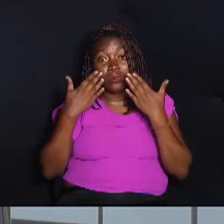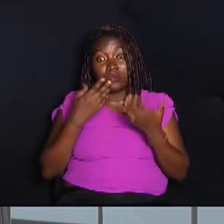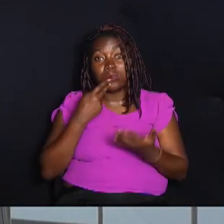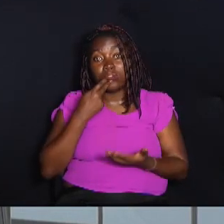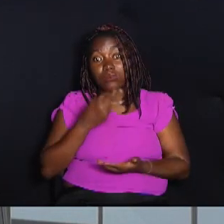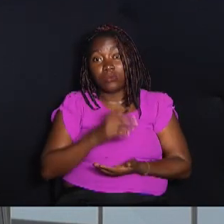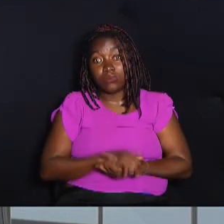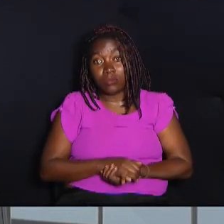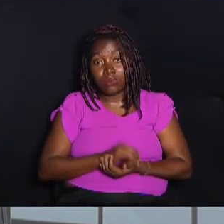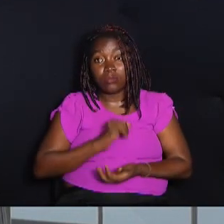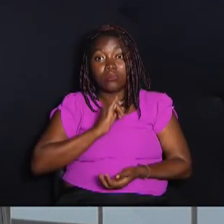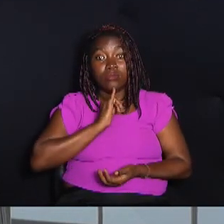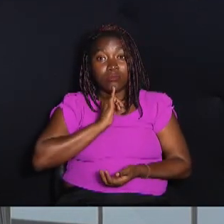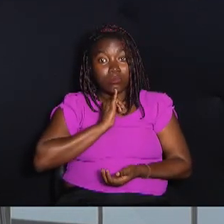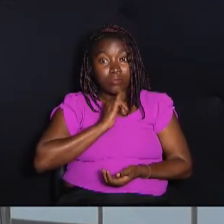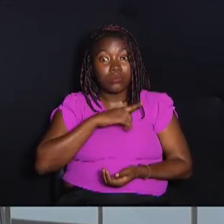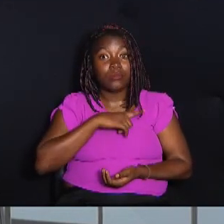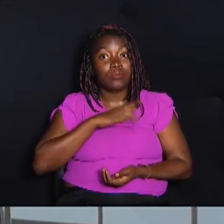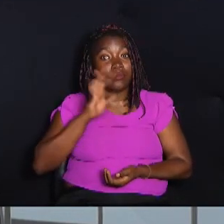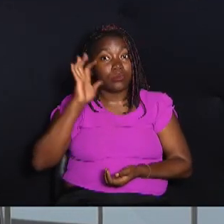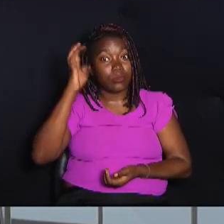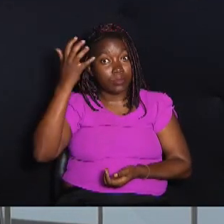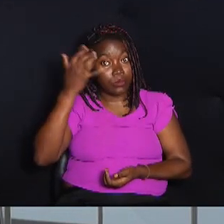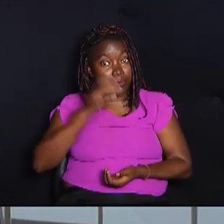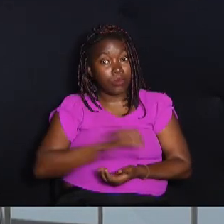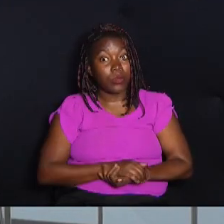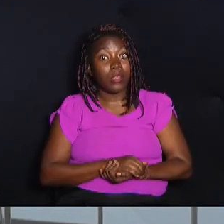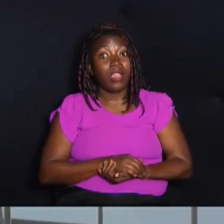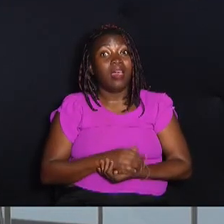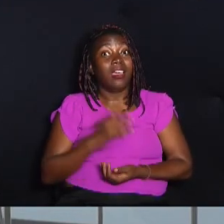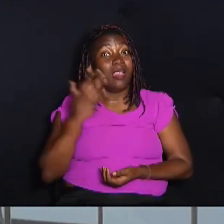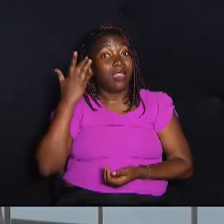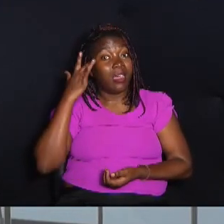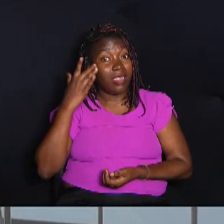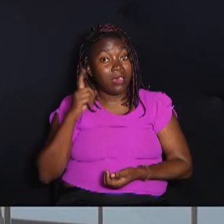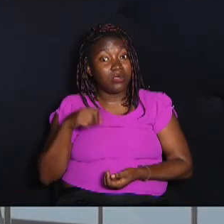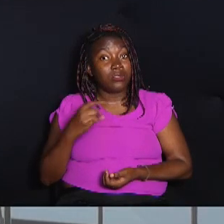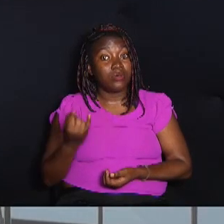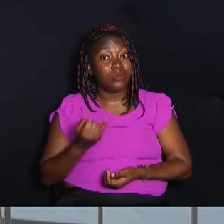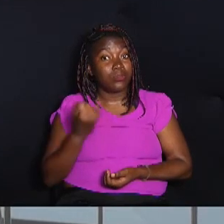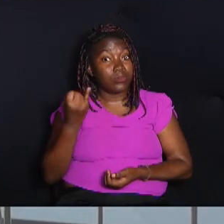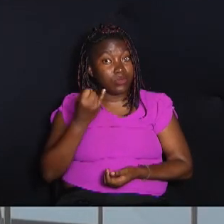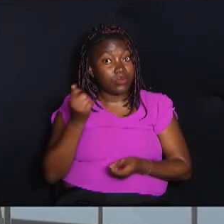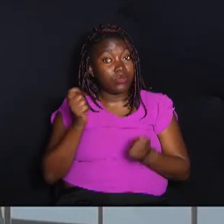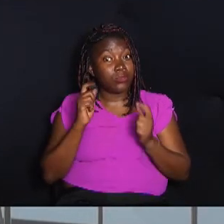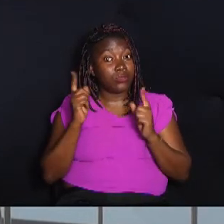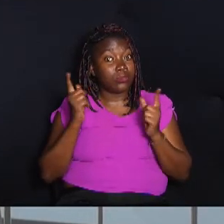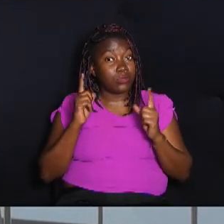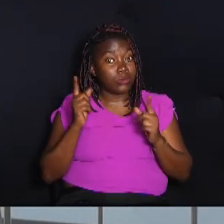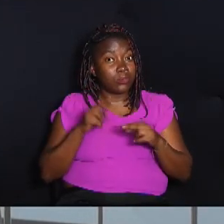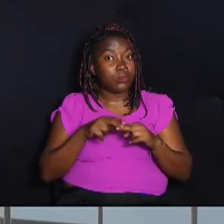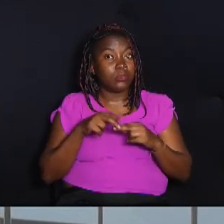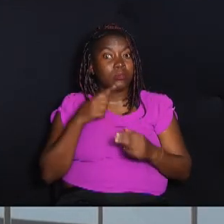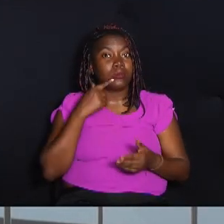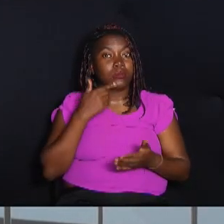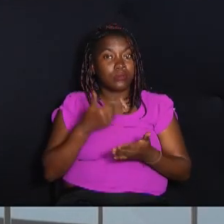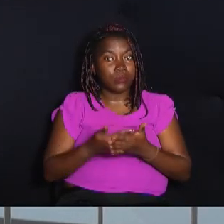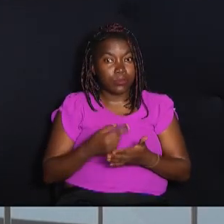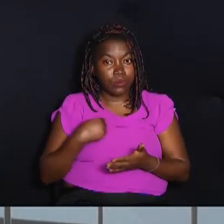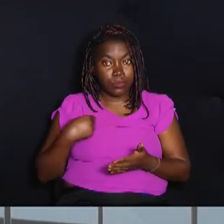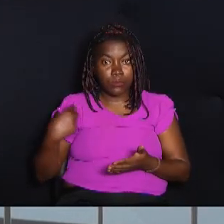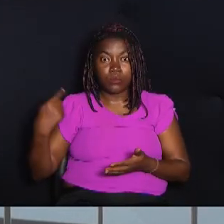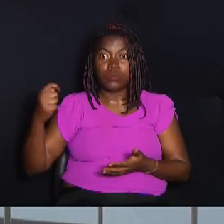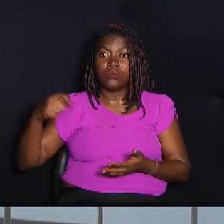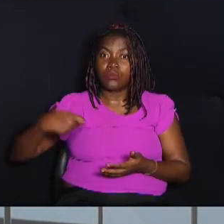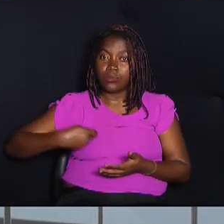Então, infelizmente, isso tem acontecido e acho que é importante a gente estar atento, porque logo, logo nós